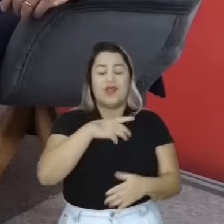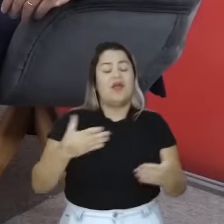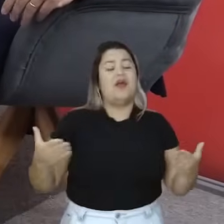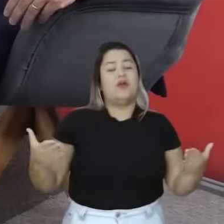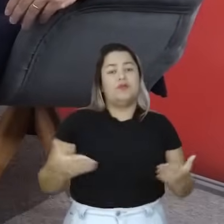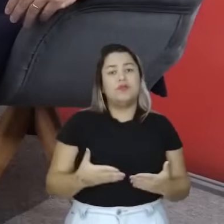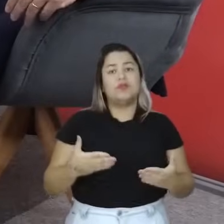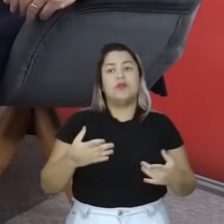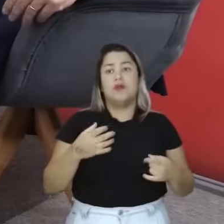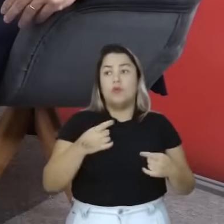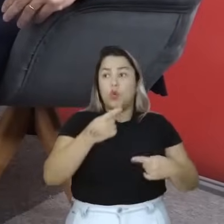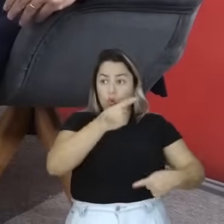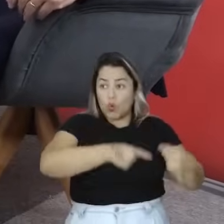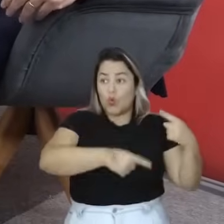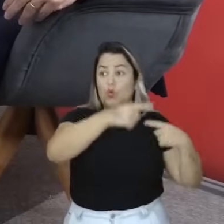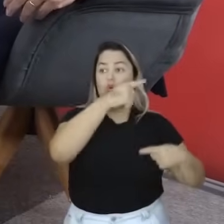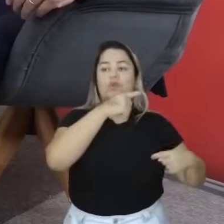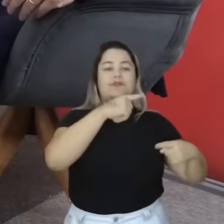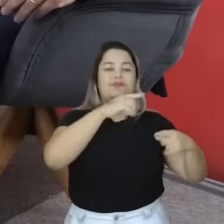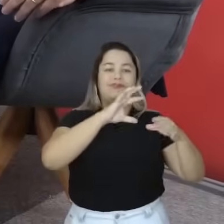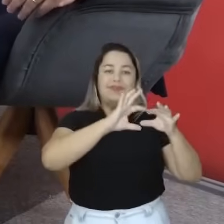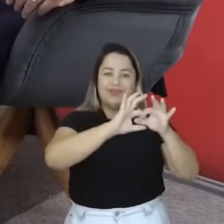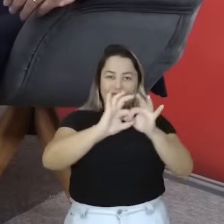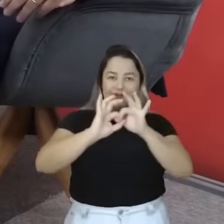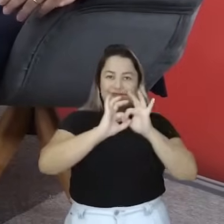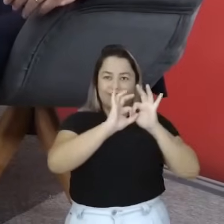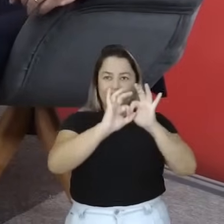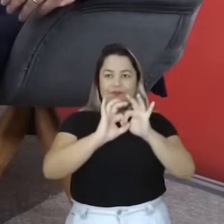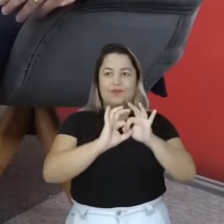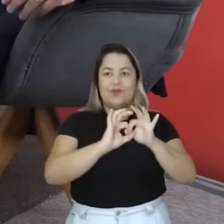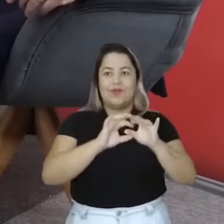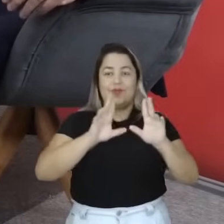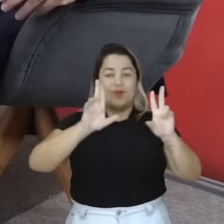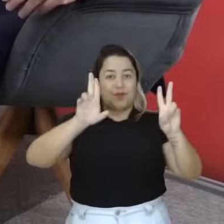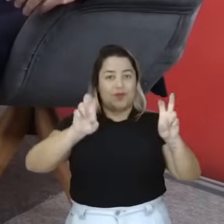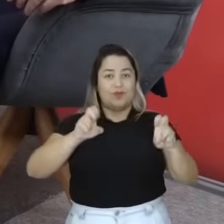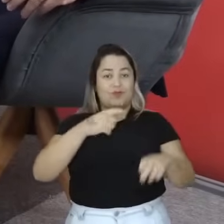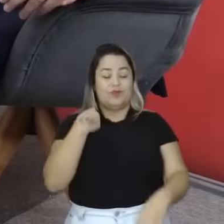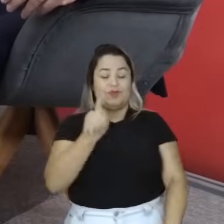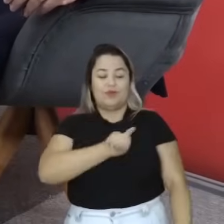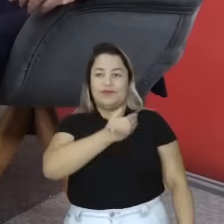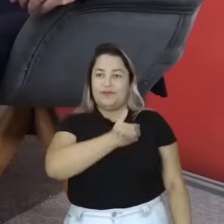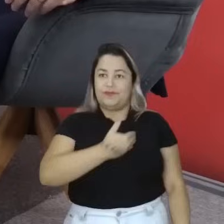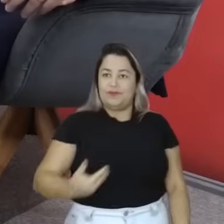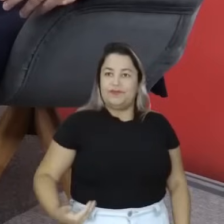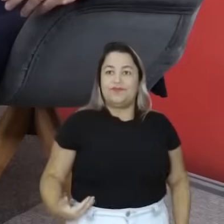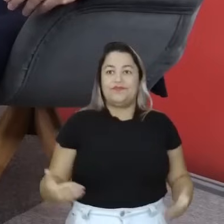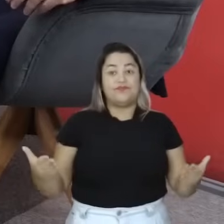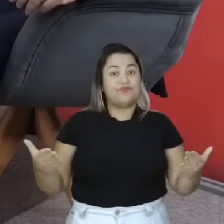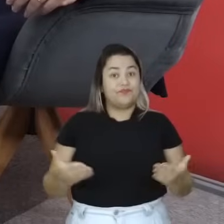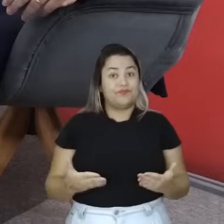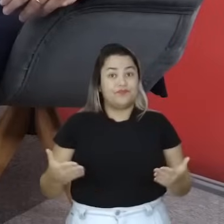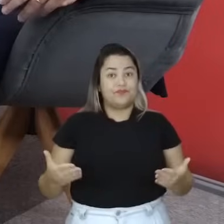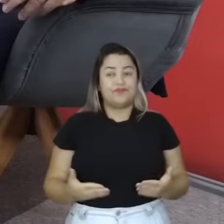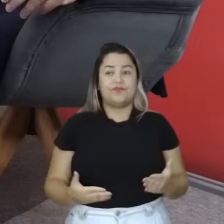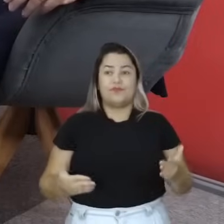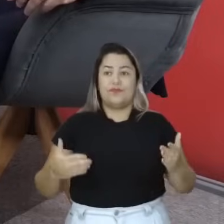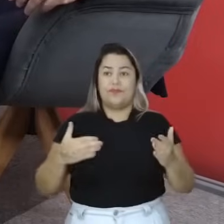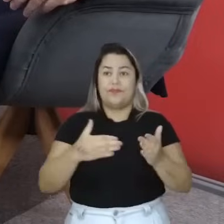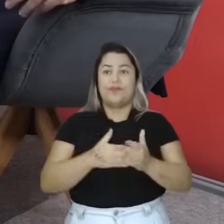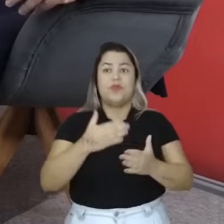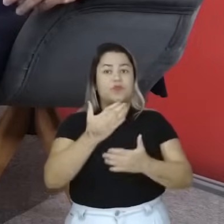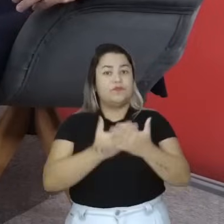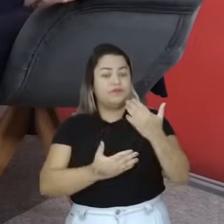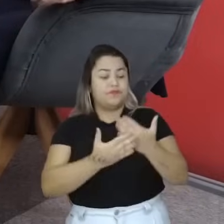estamos construindo. A união e reconstrução, como bem diz o lema do nosso governo. E agora, ultimamente, nas últimas inserções, pelas mãos